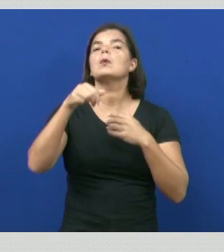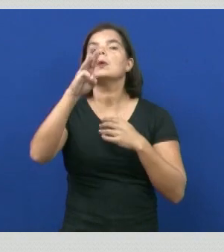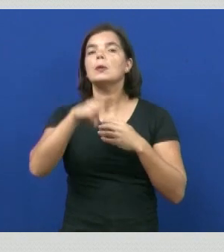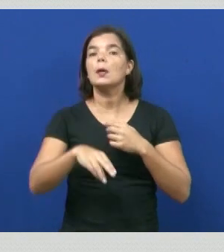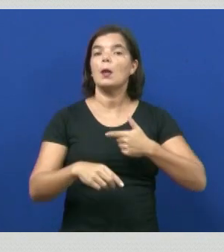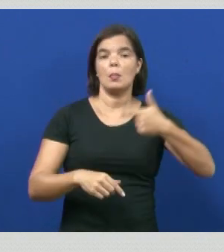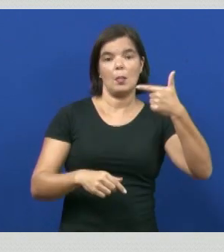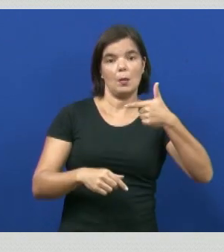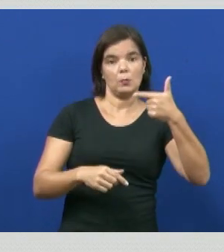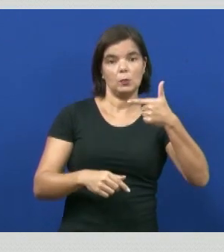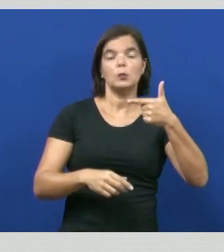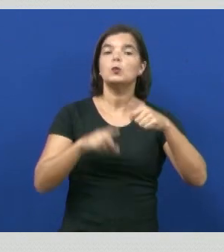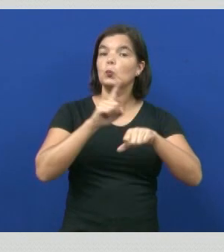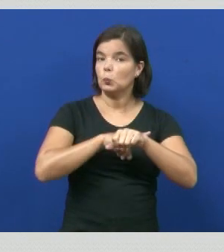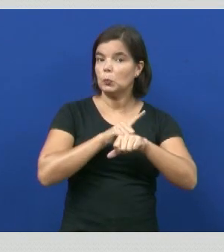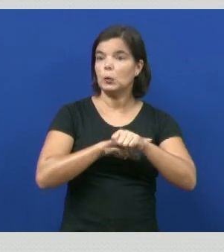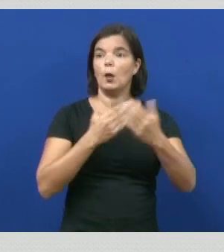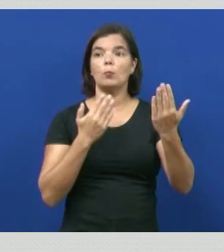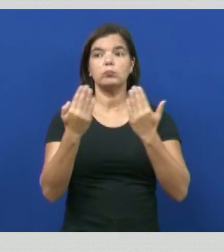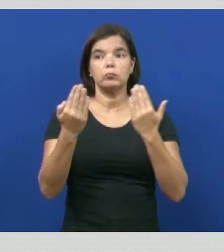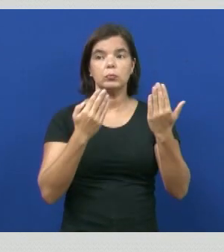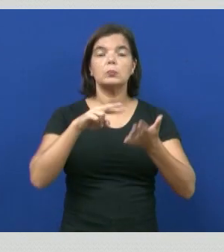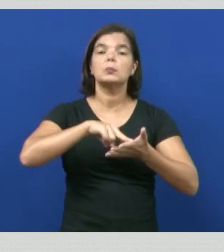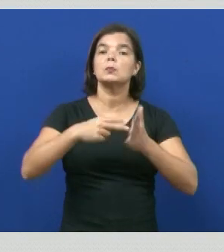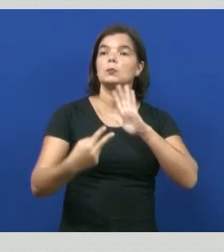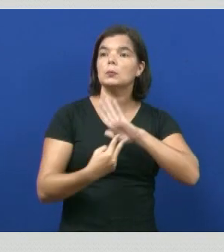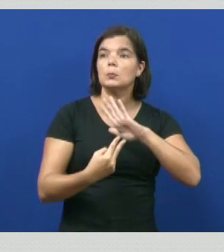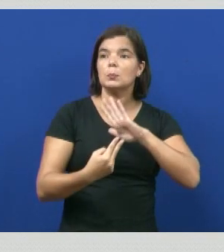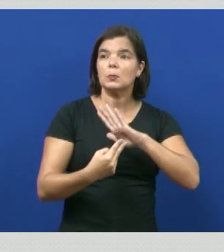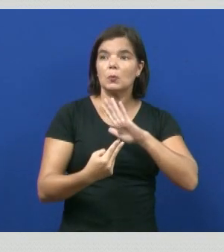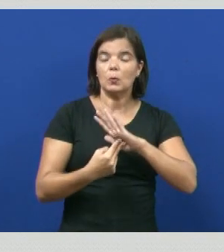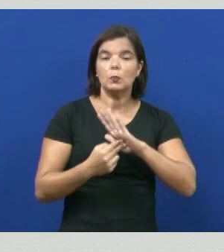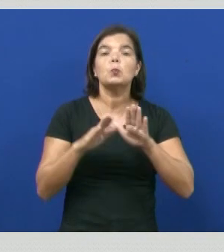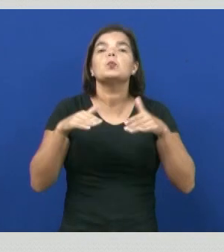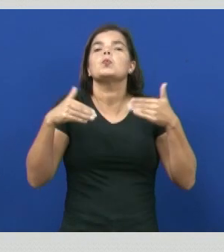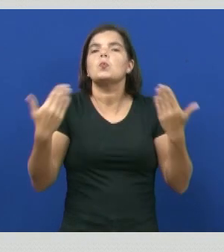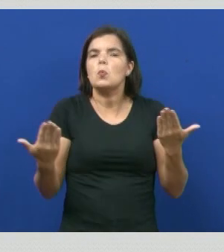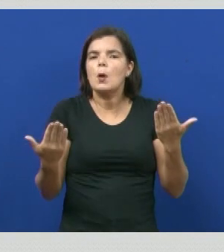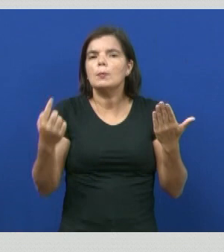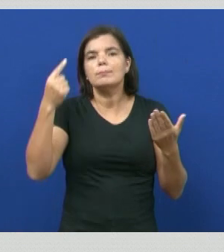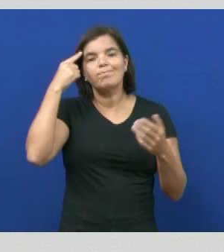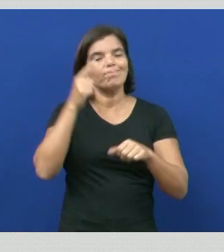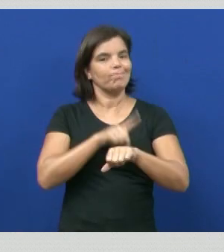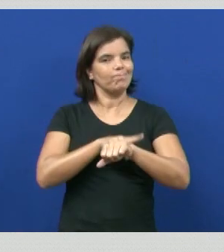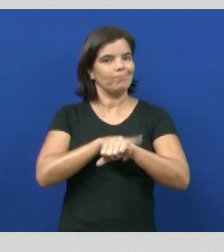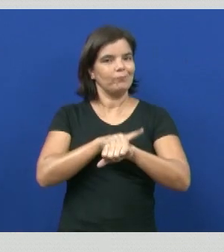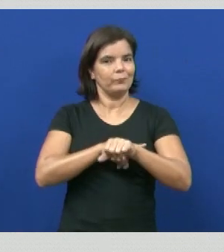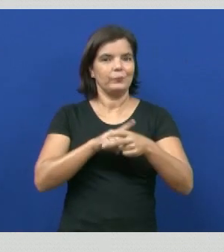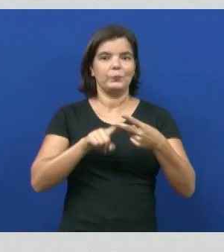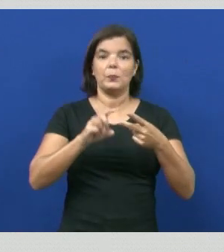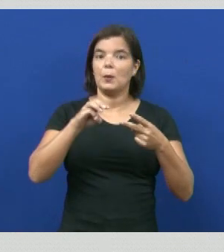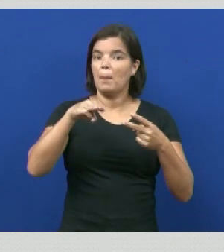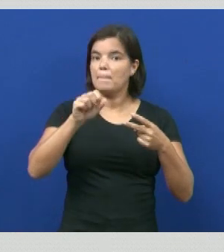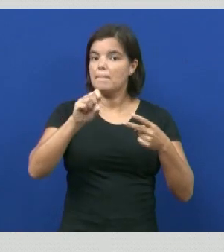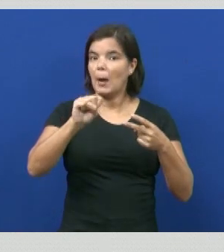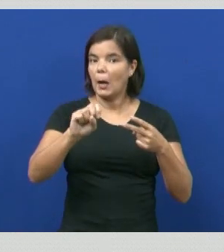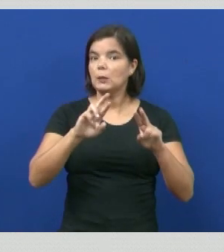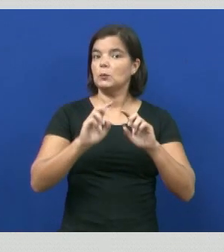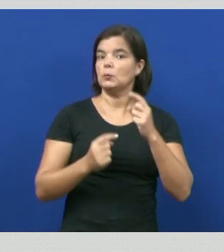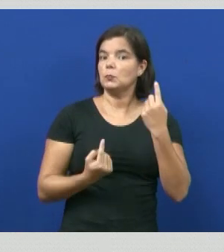segunda alternativa, marcou correto, tá? Significa o quando da ideia de tempo, né? O mais da ideia de